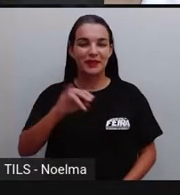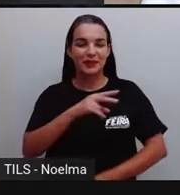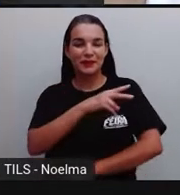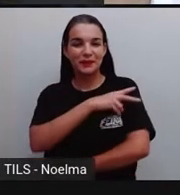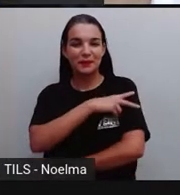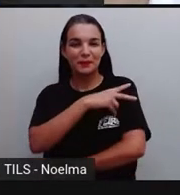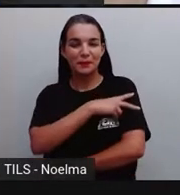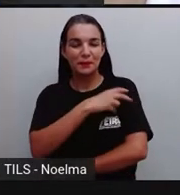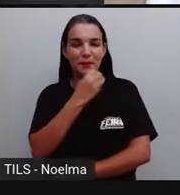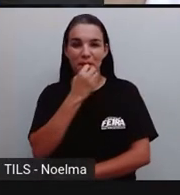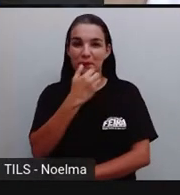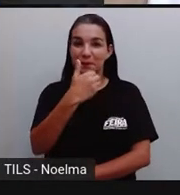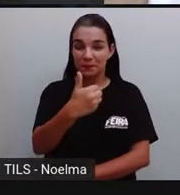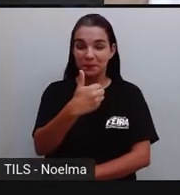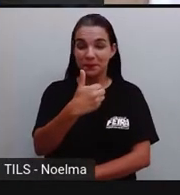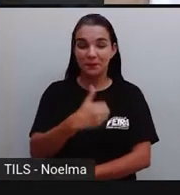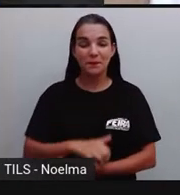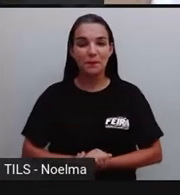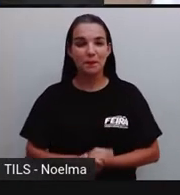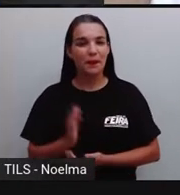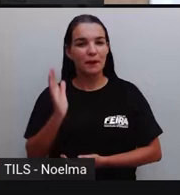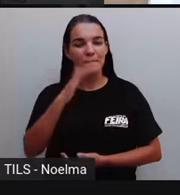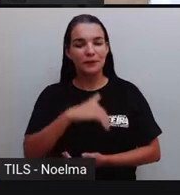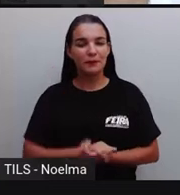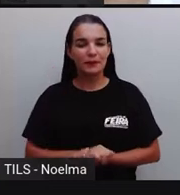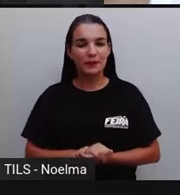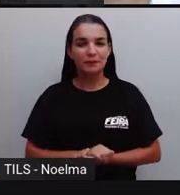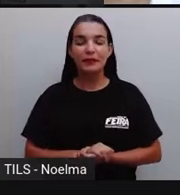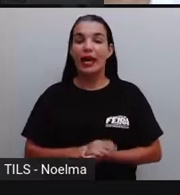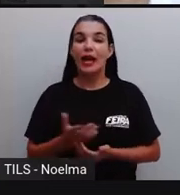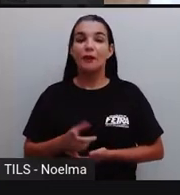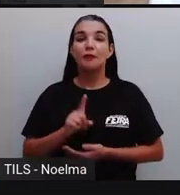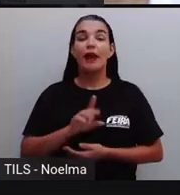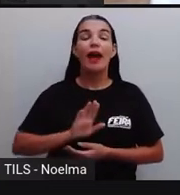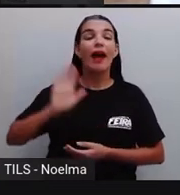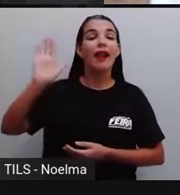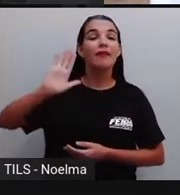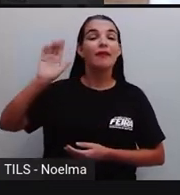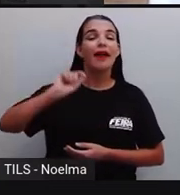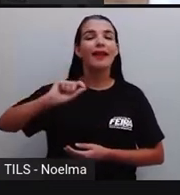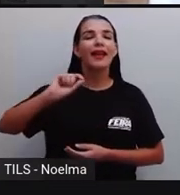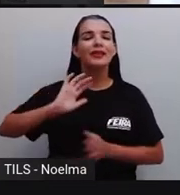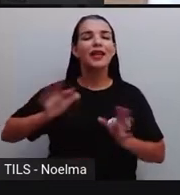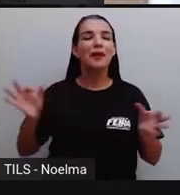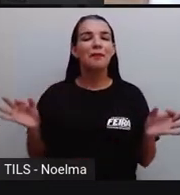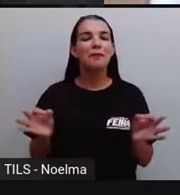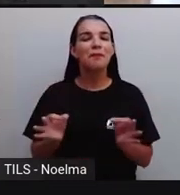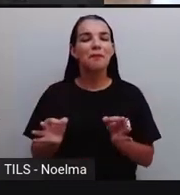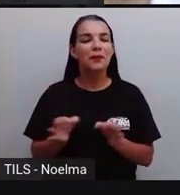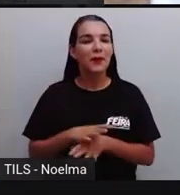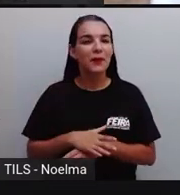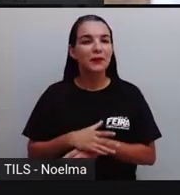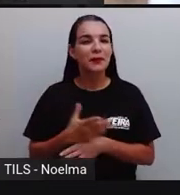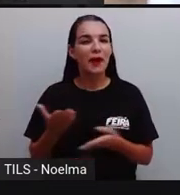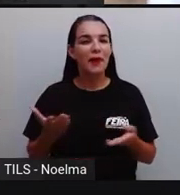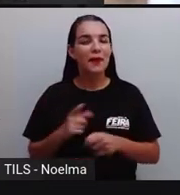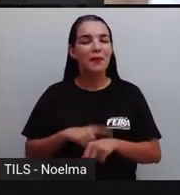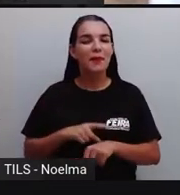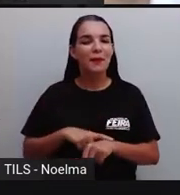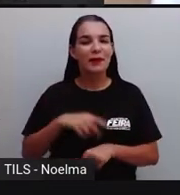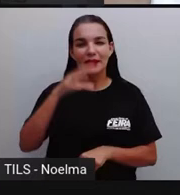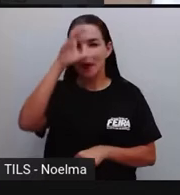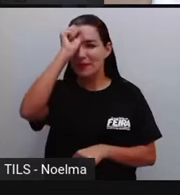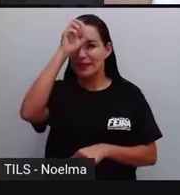Olá, segundo ano, como estão, meus amores? Vamos lá, levanta aí a mão para provar quem é que está preparado para mais um momento de